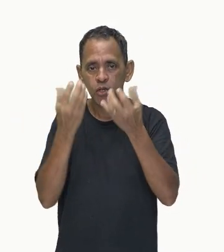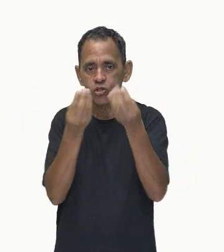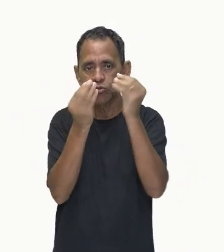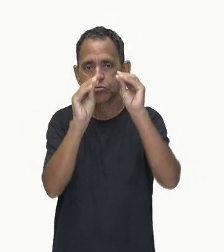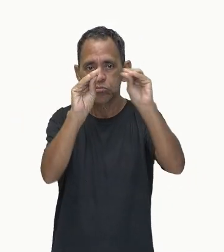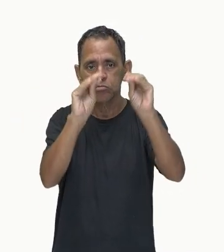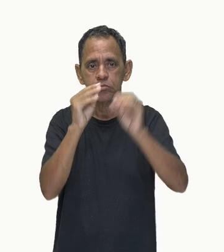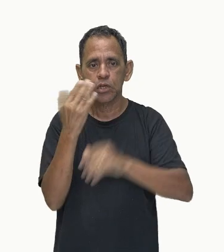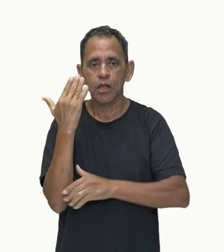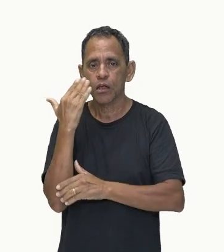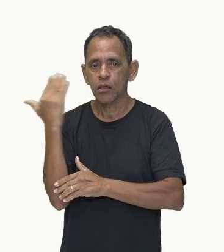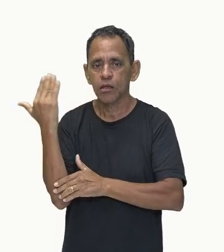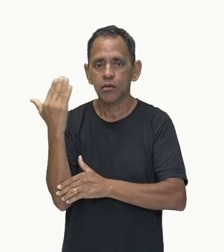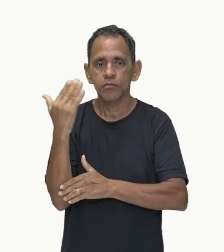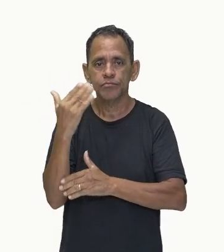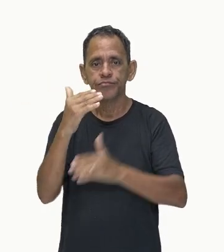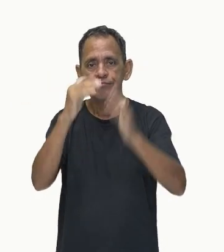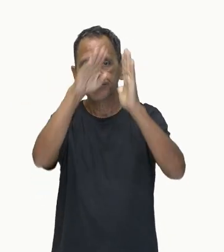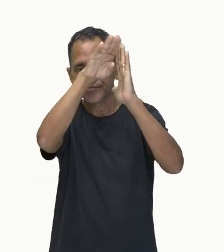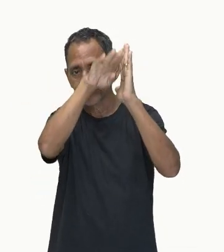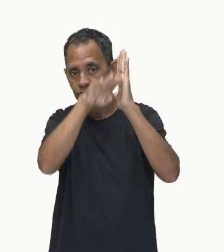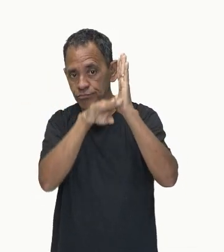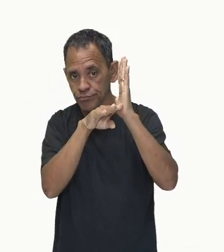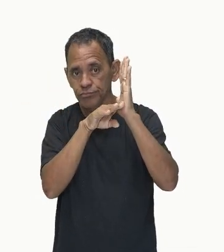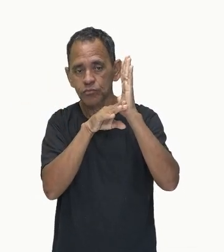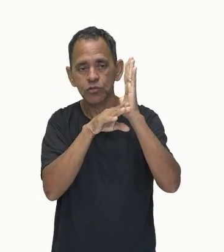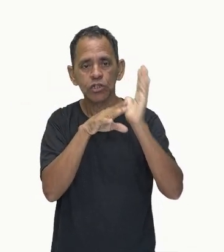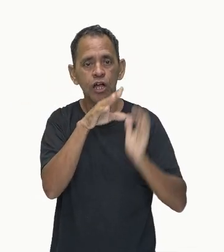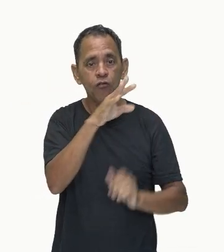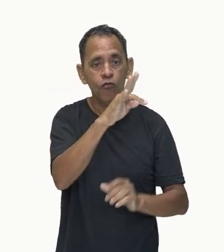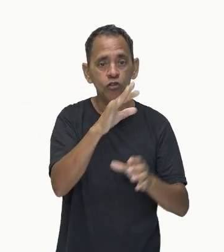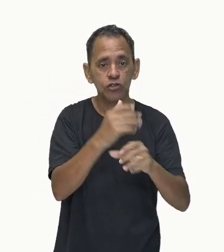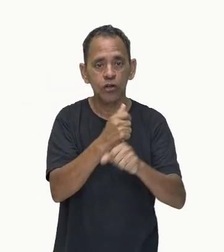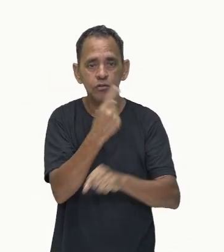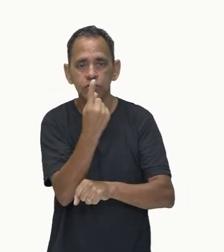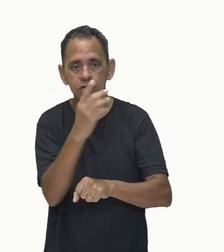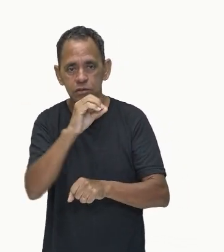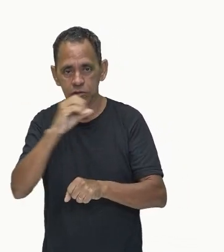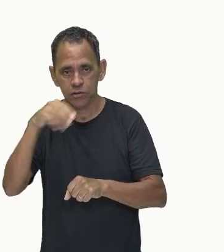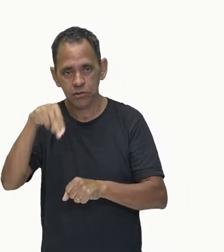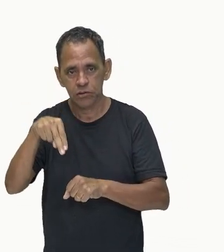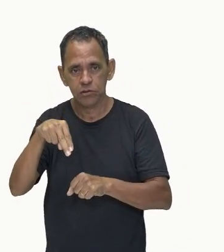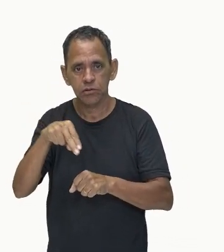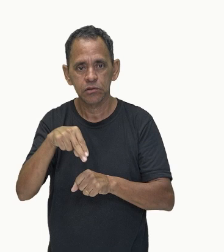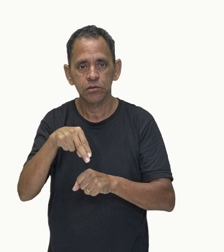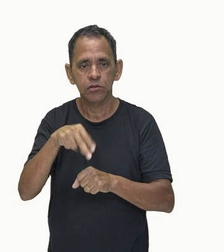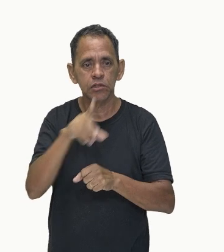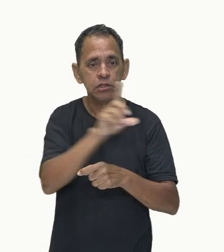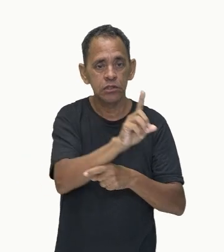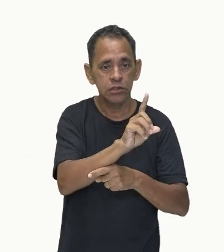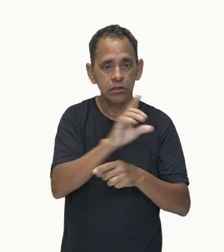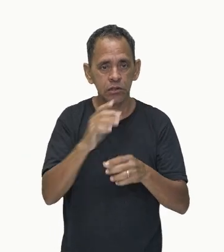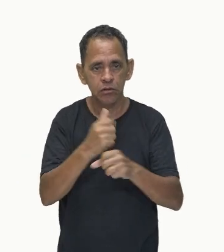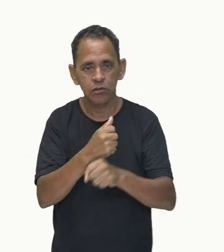que a força vale 100, o deslocamento vale 20,